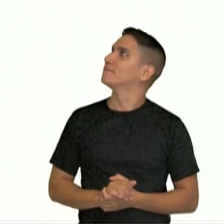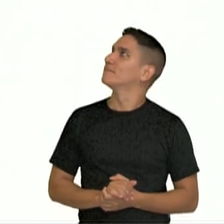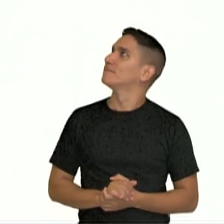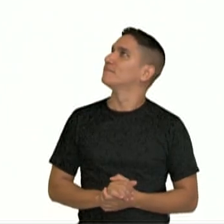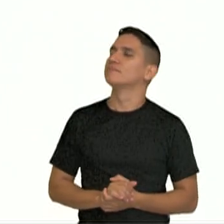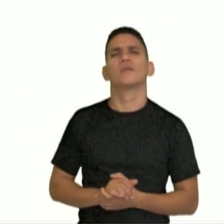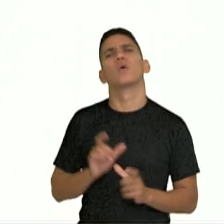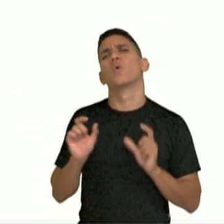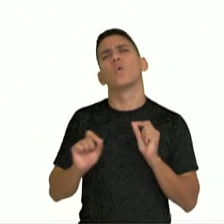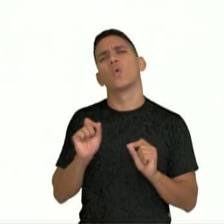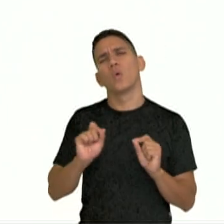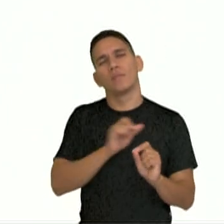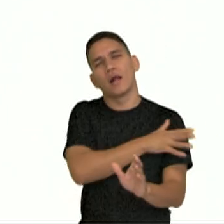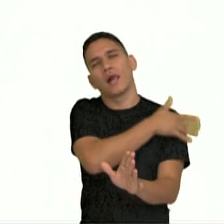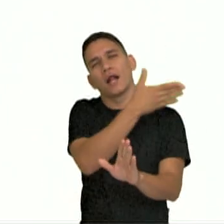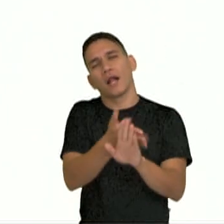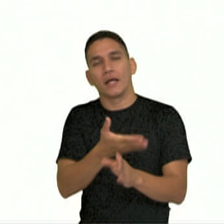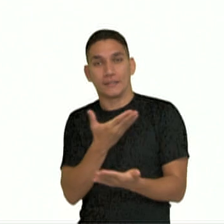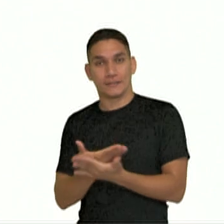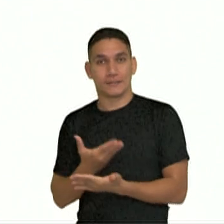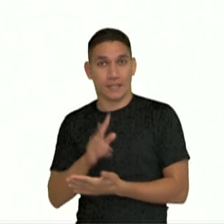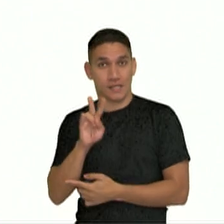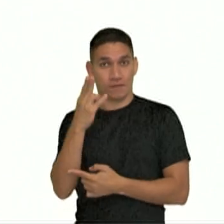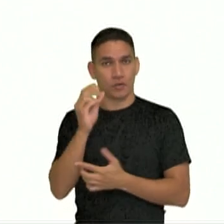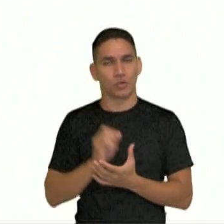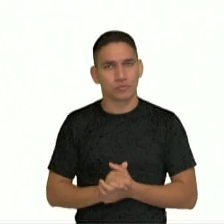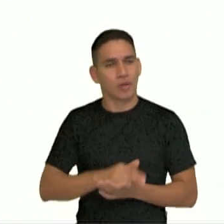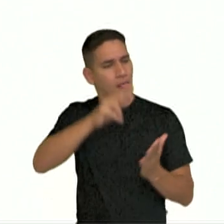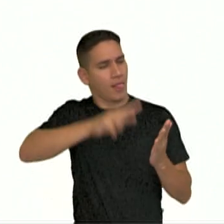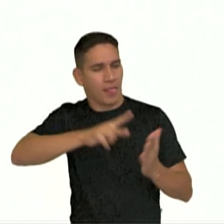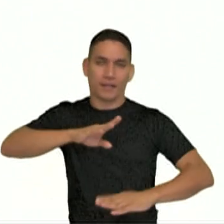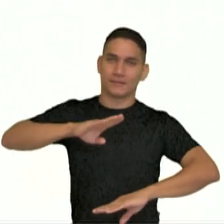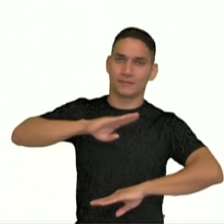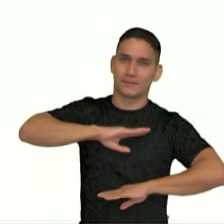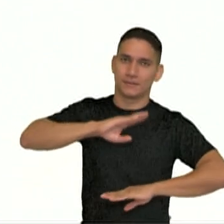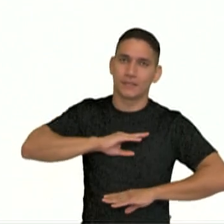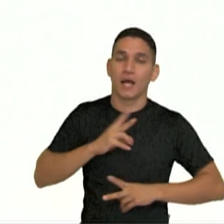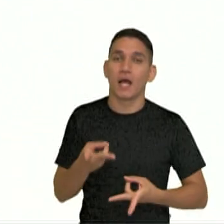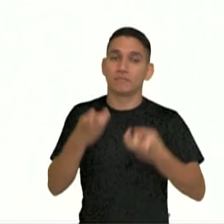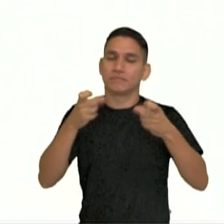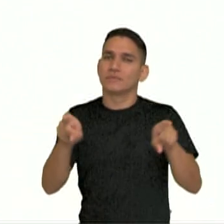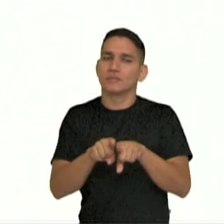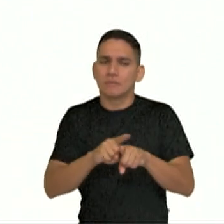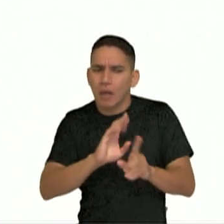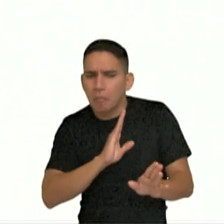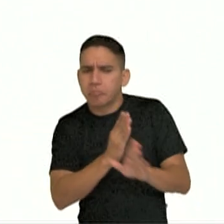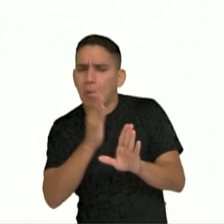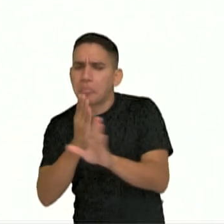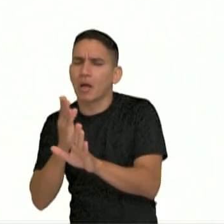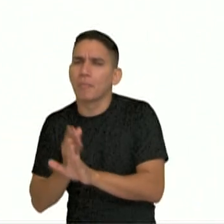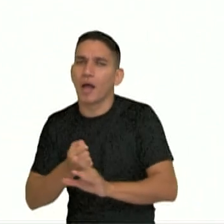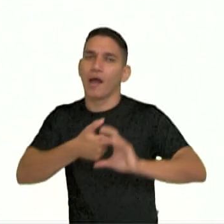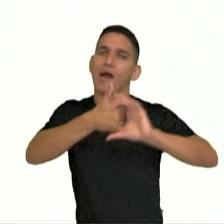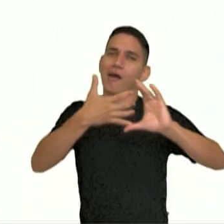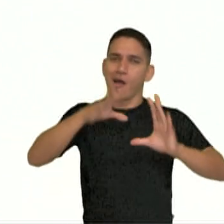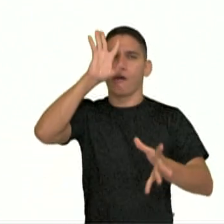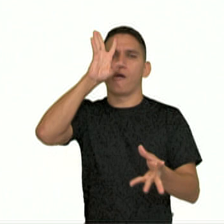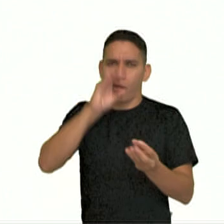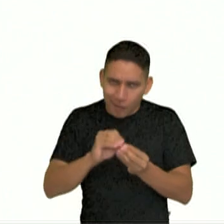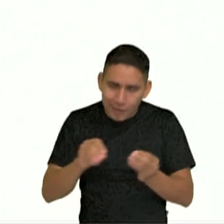Então, o que estudamos nesta aula? Então, lemos um causo, reconhecemos as características desse